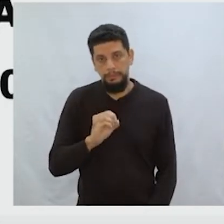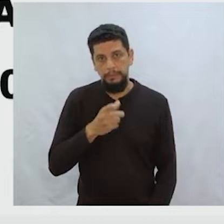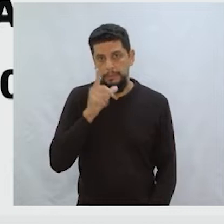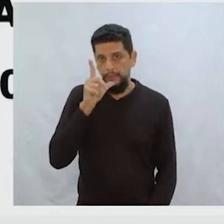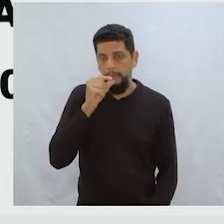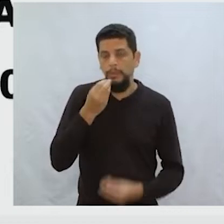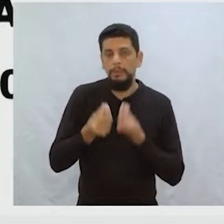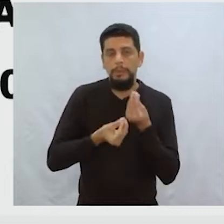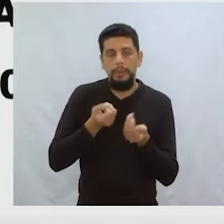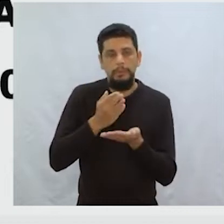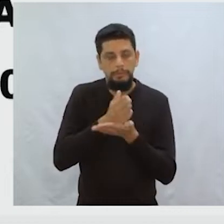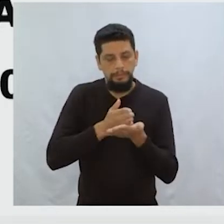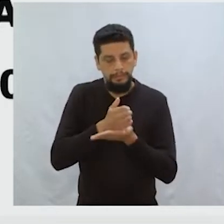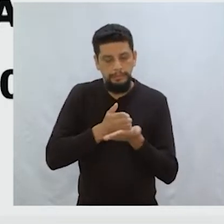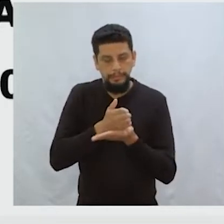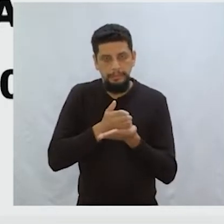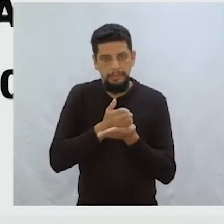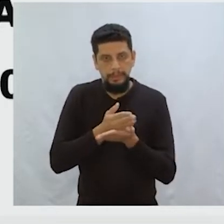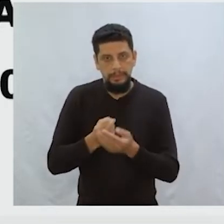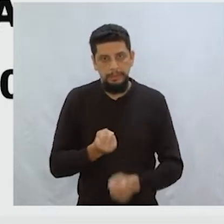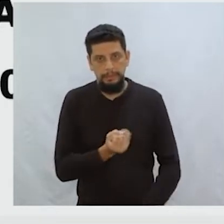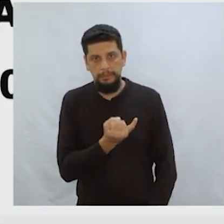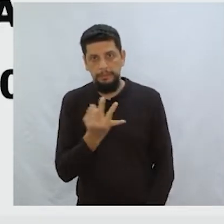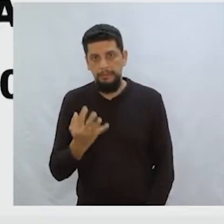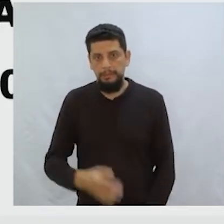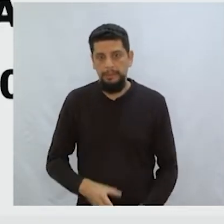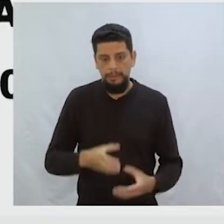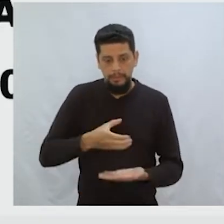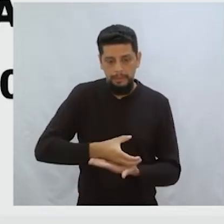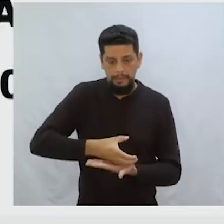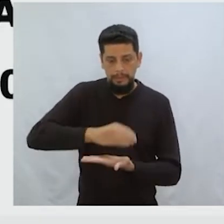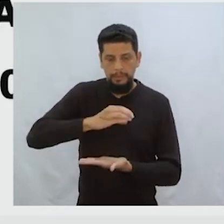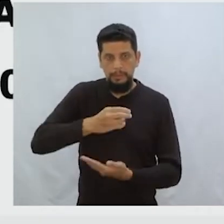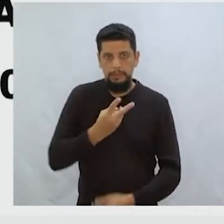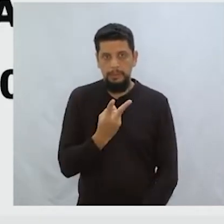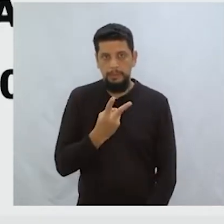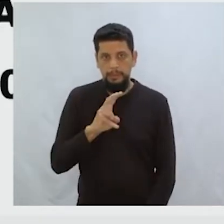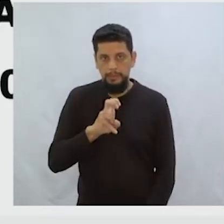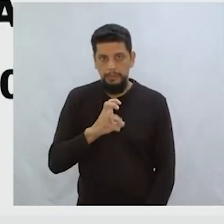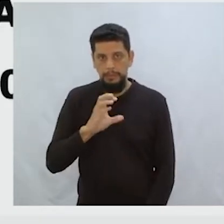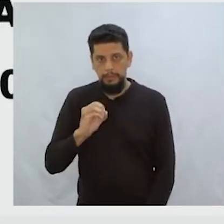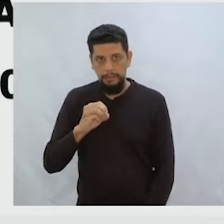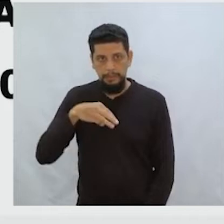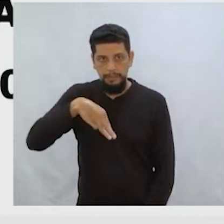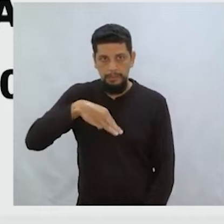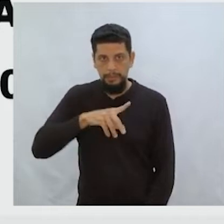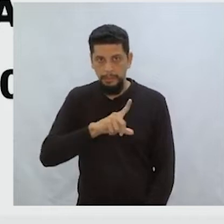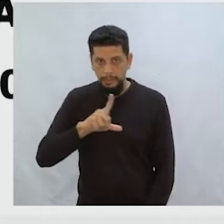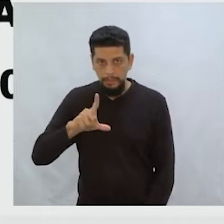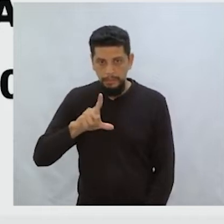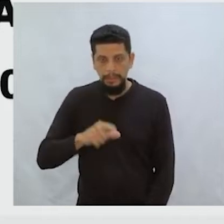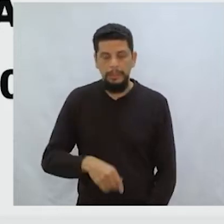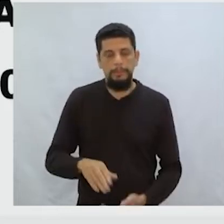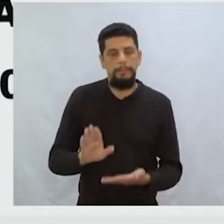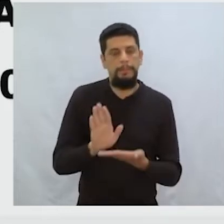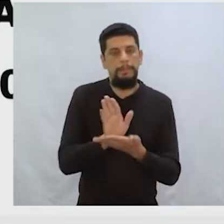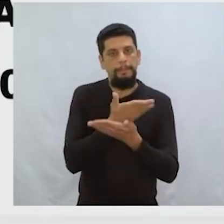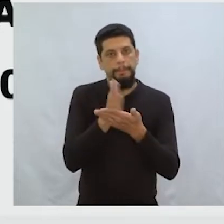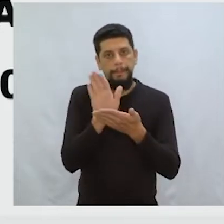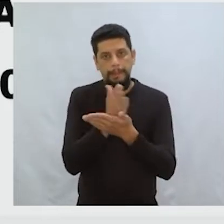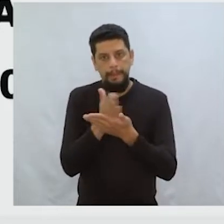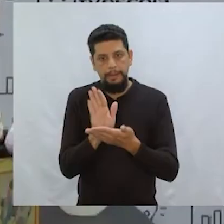como posso dividir igualmente esta quantidade em copos de 200 ml? Eu vou separar